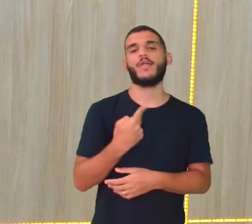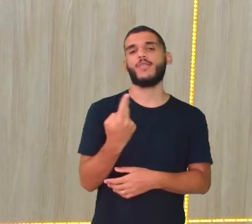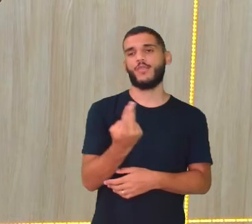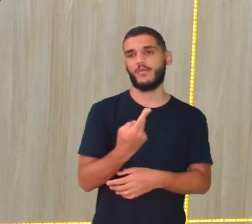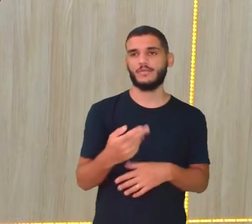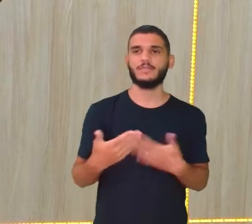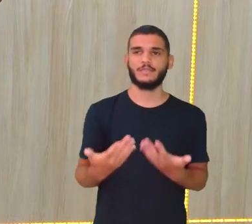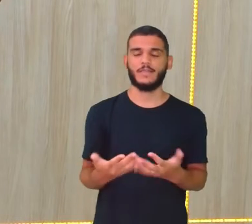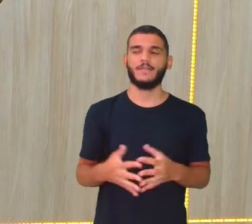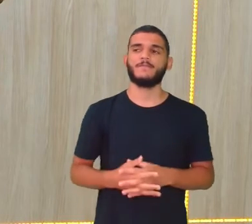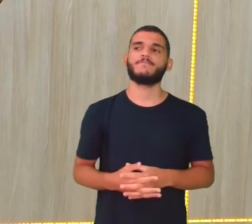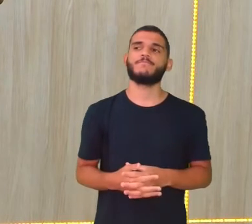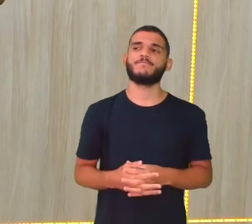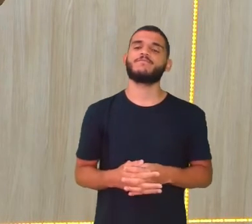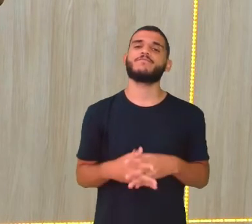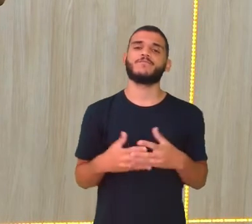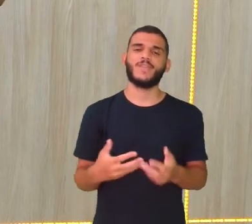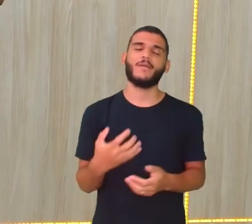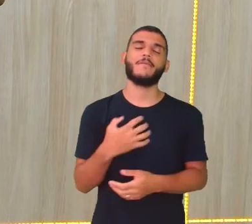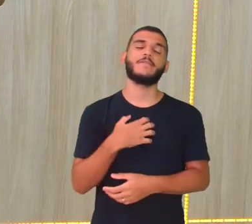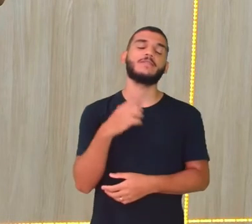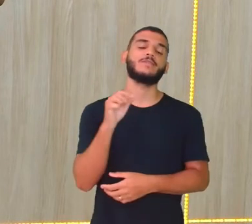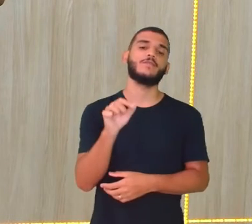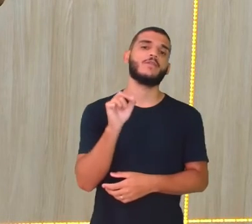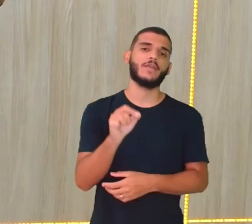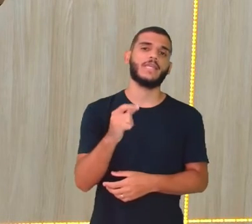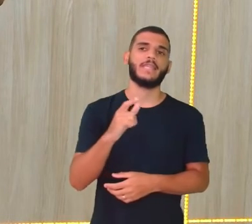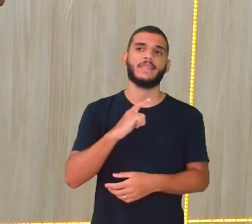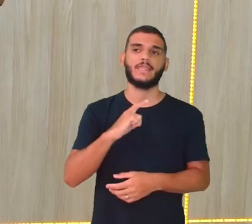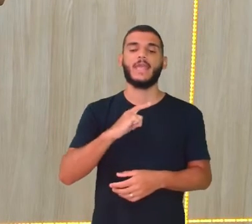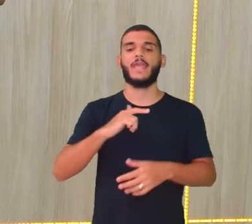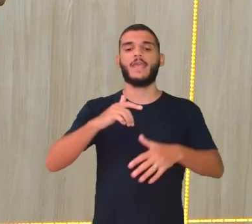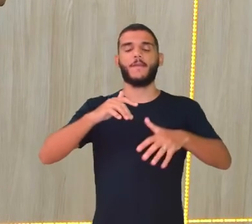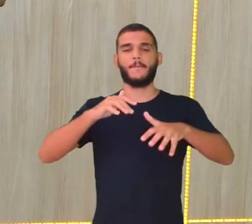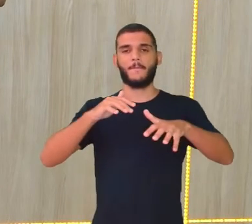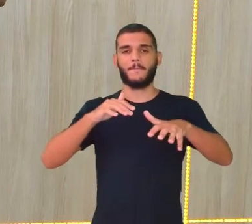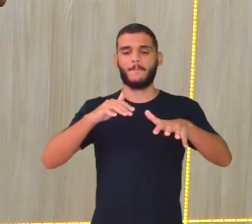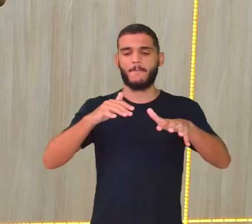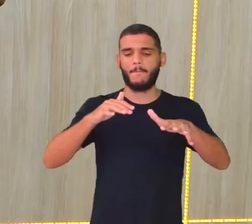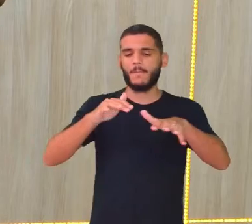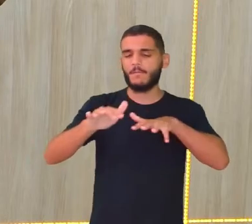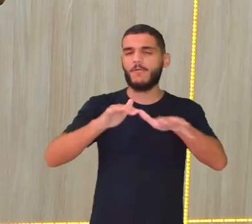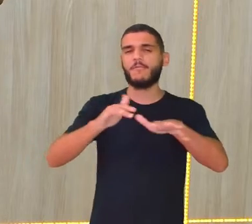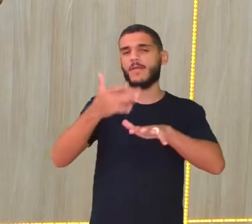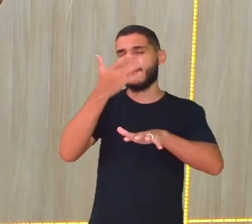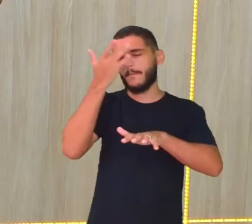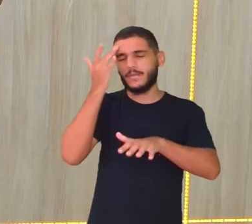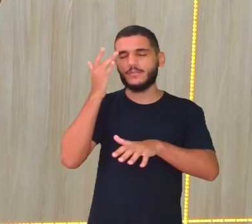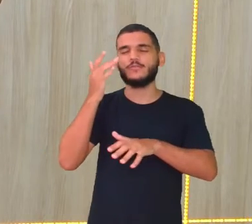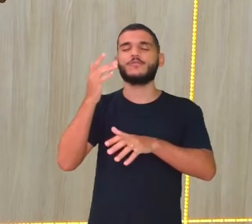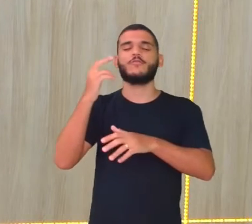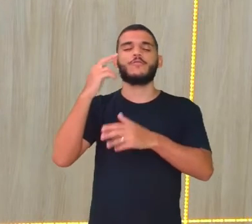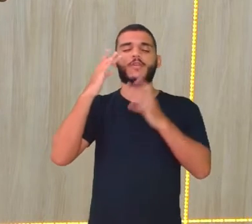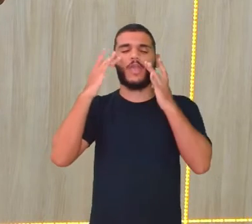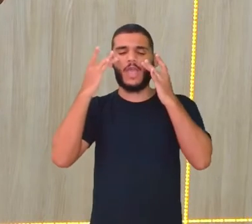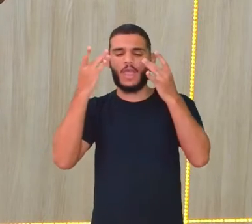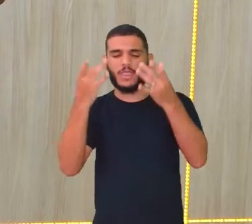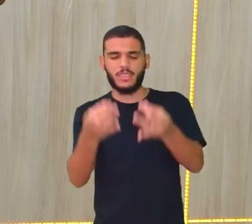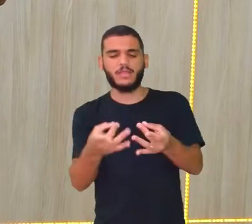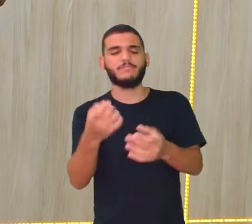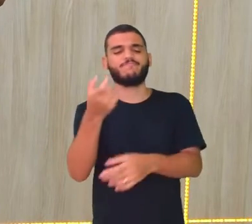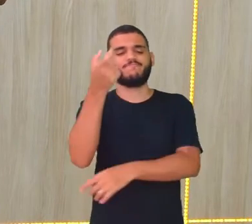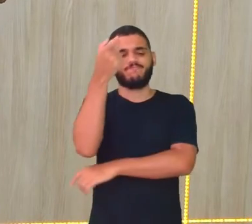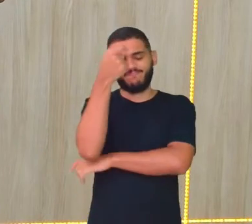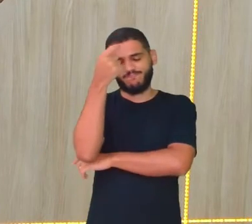a gente sente que há um movimento para que isso mude, né? Tem várias pessoas que têm